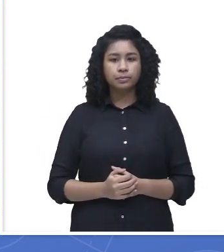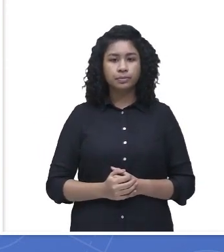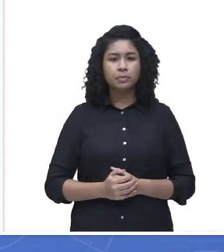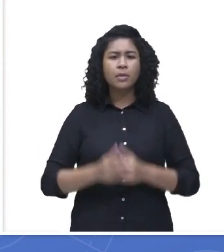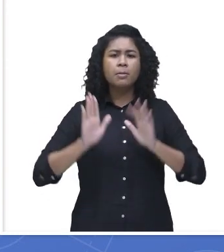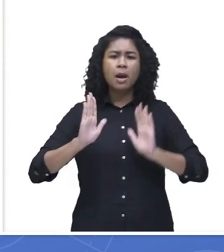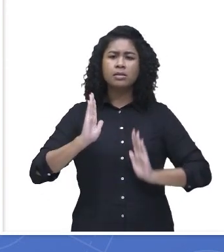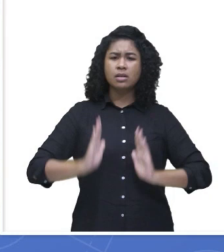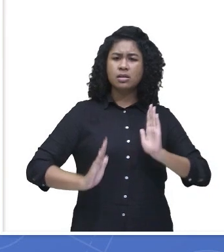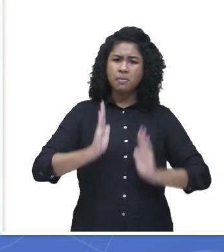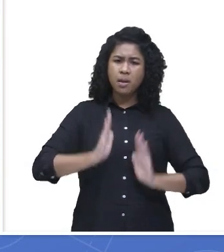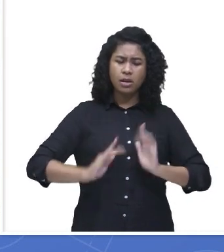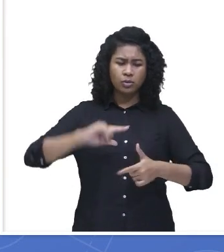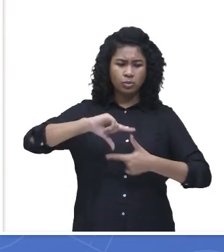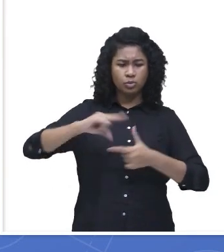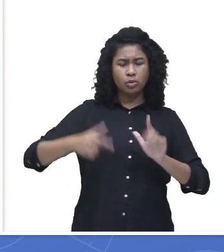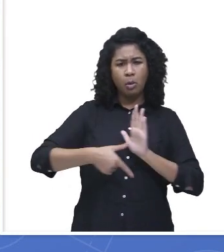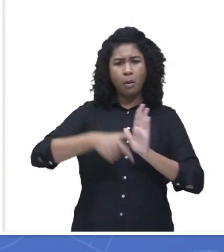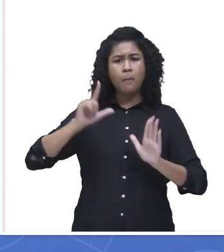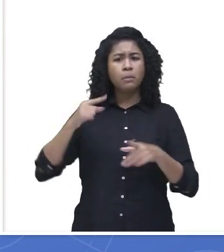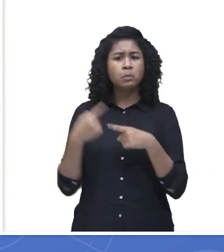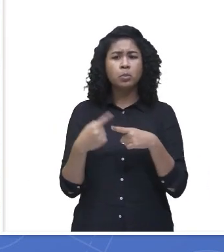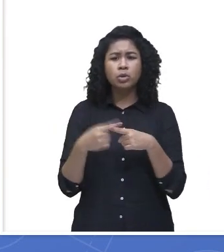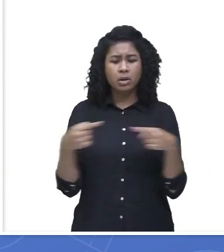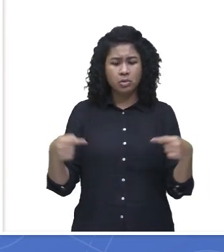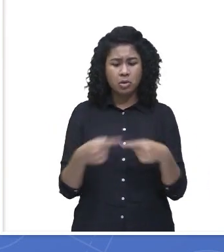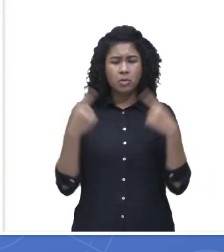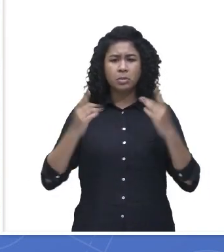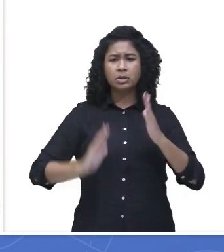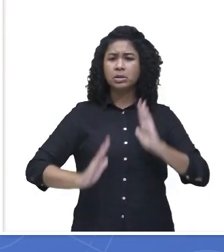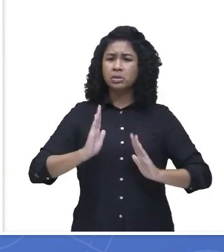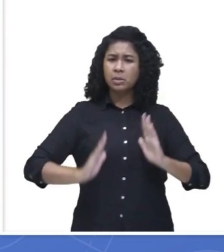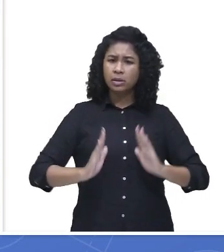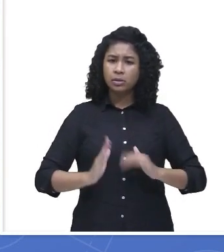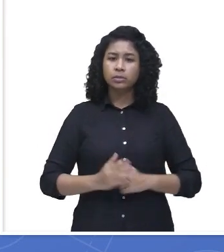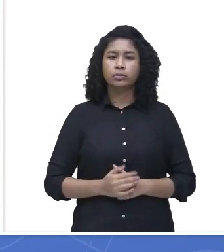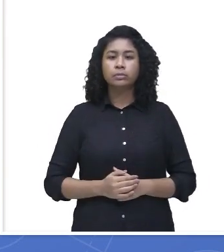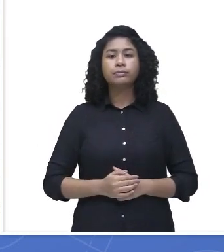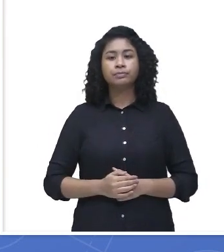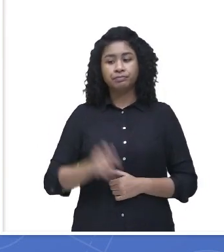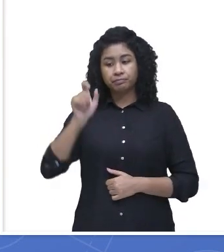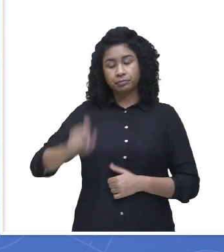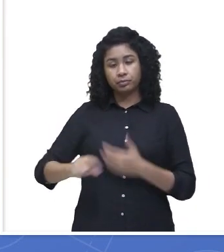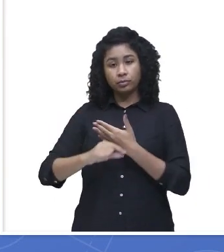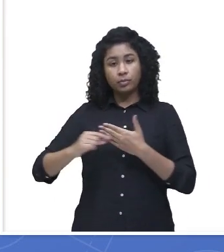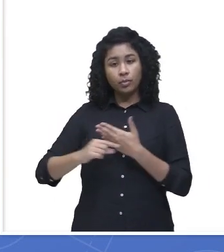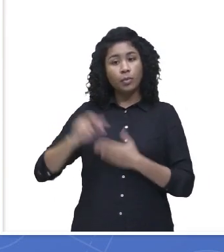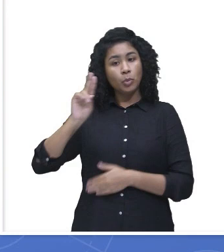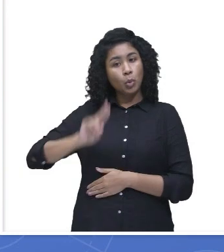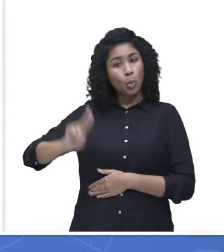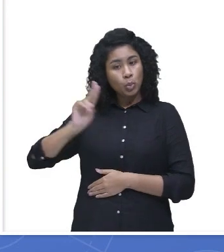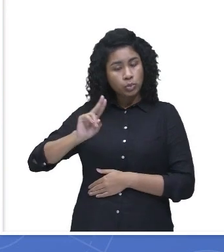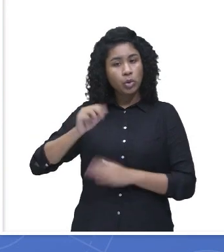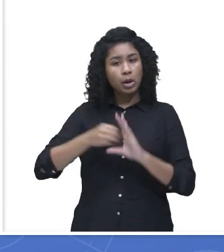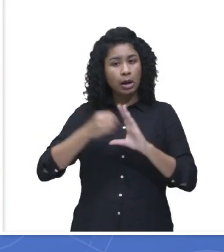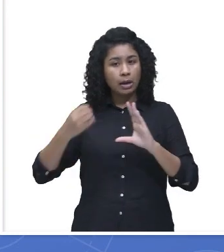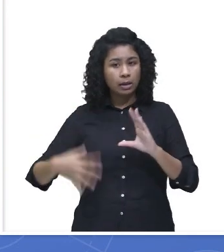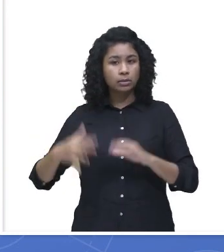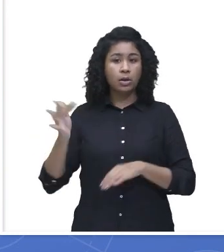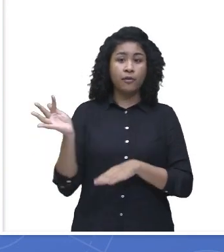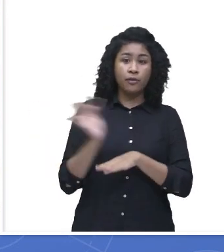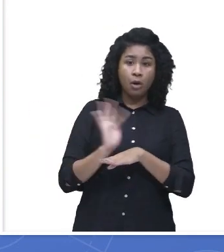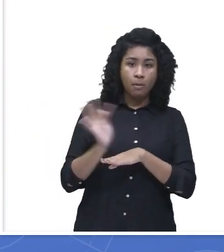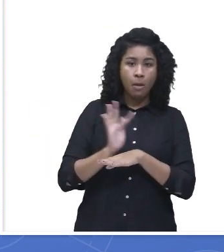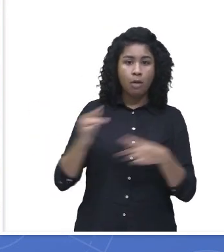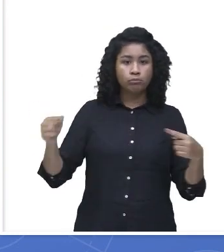do pré-modernismo? Olha só. O autor utilizou características formais pertencentes ao parnasianismo e ao